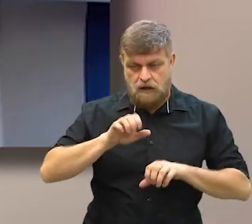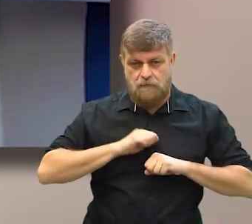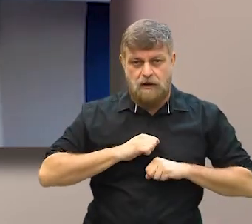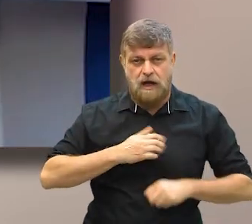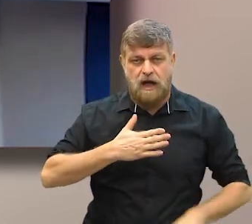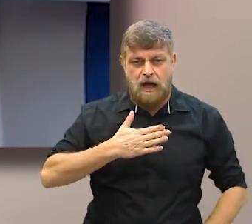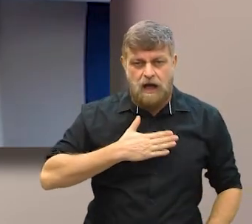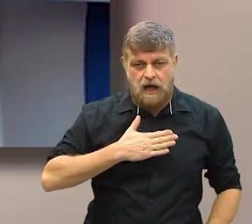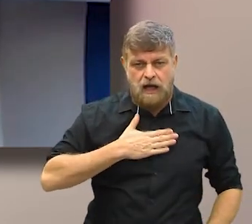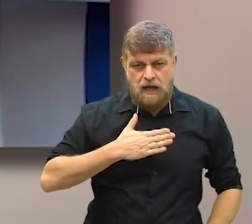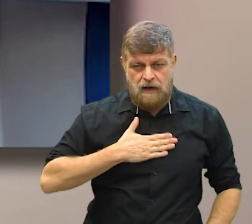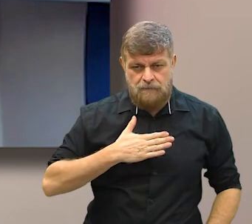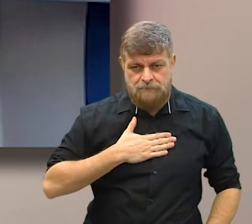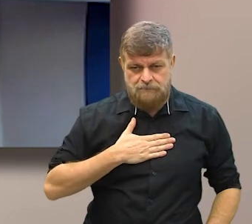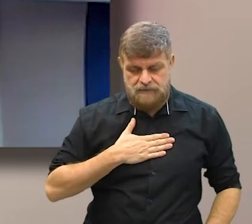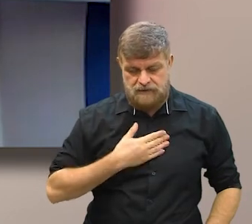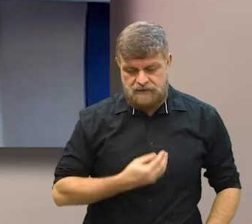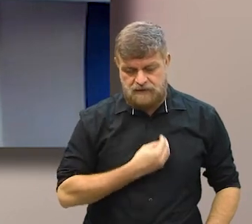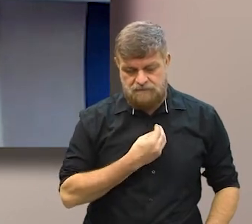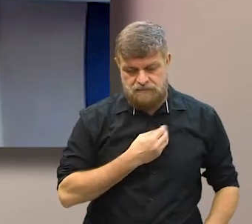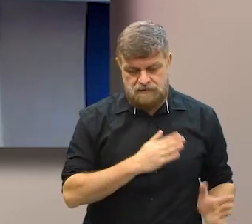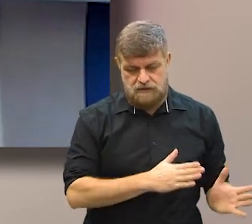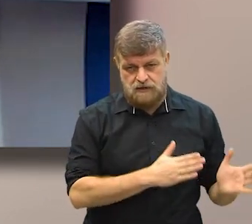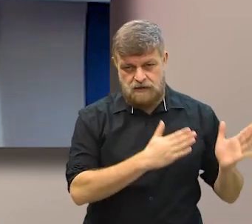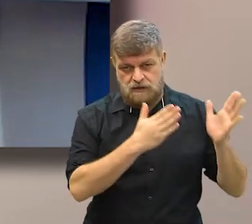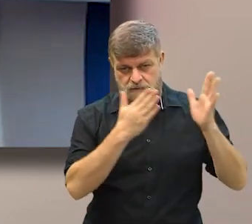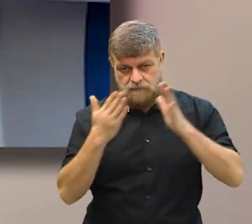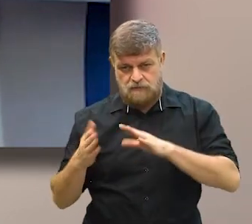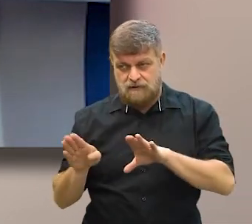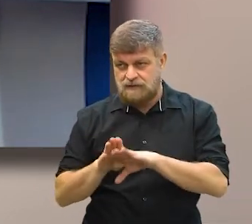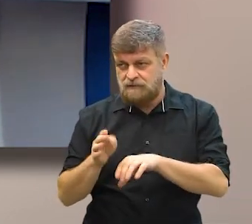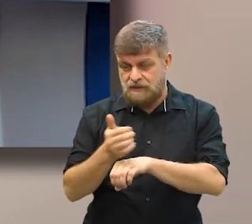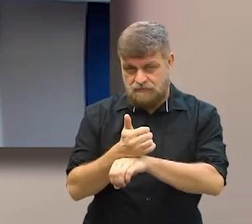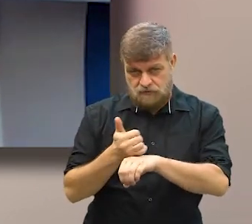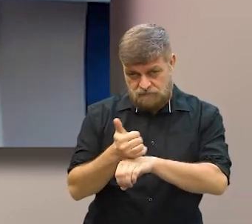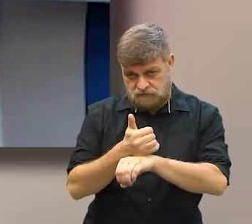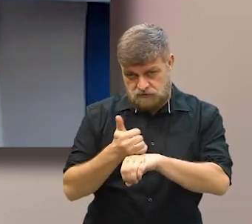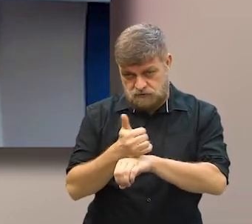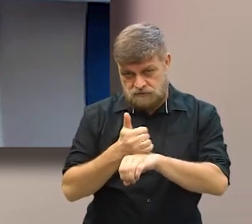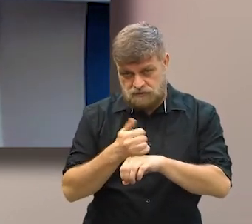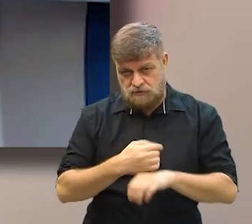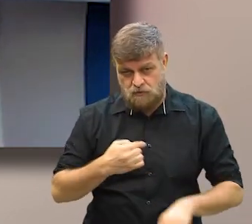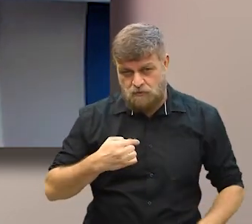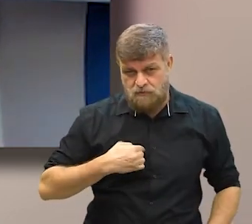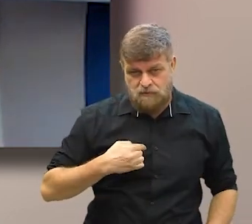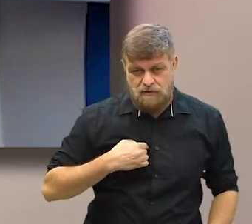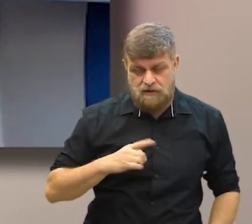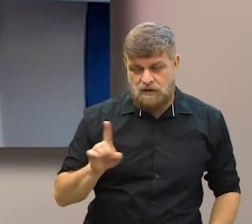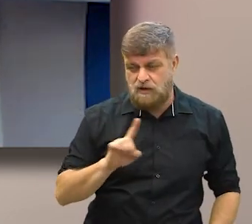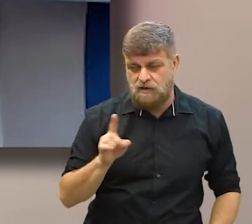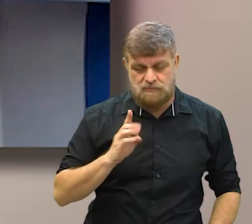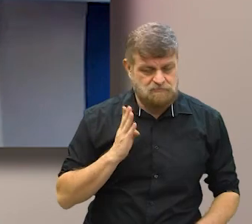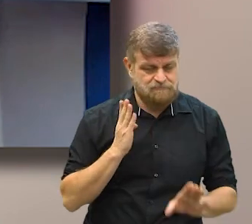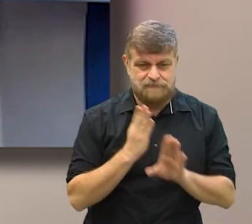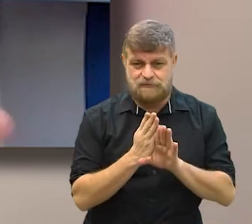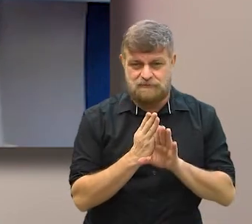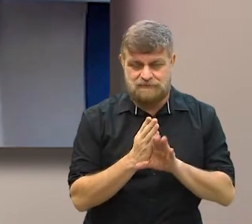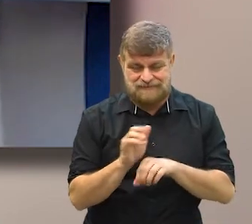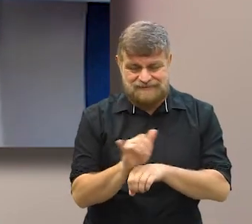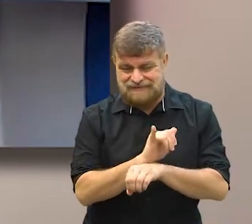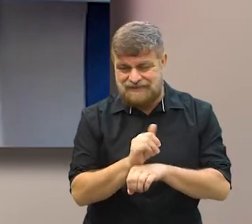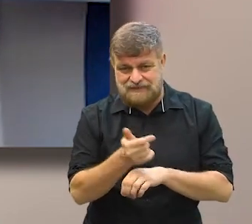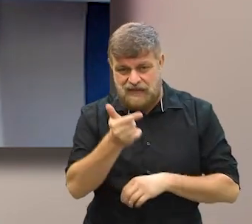na minha jornada, tanto de vida quanto profissional, eu não vejo outro caminho